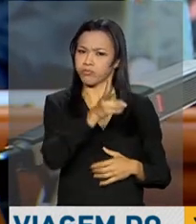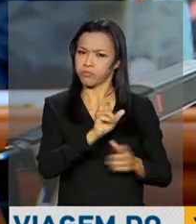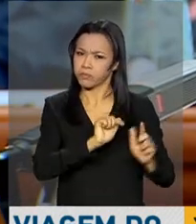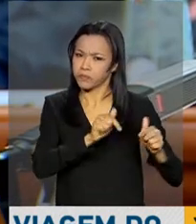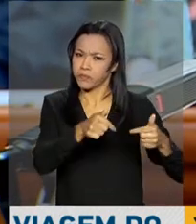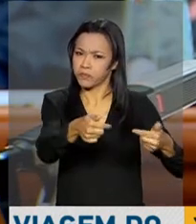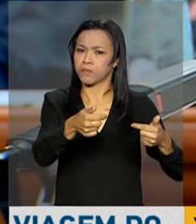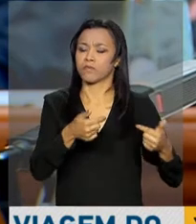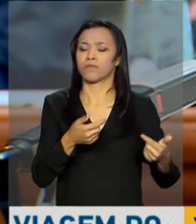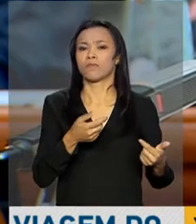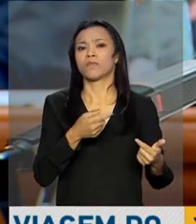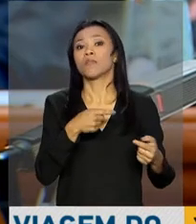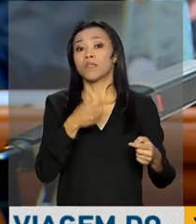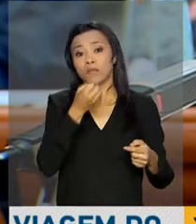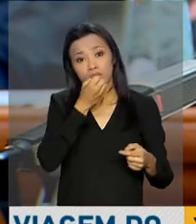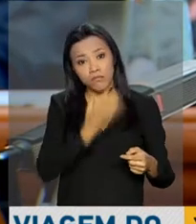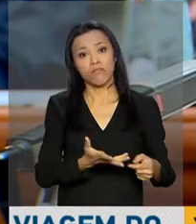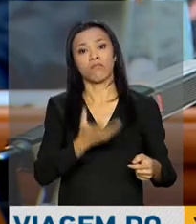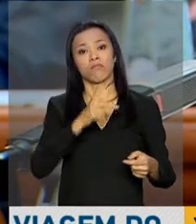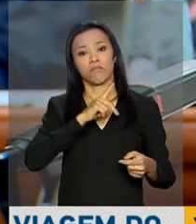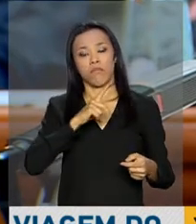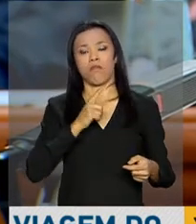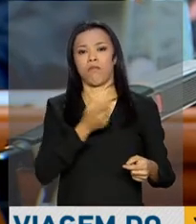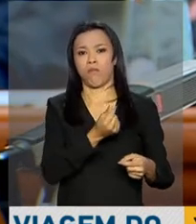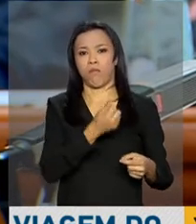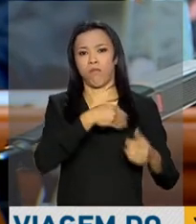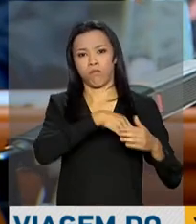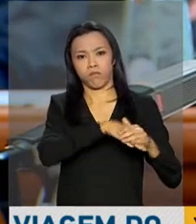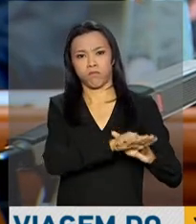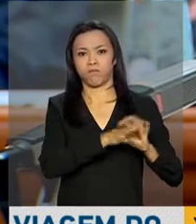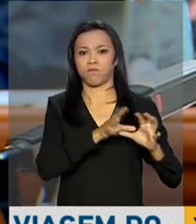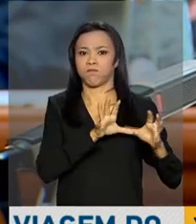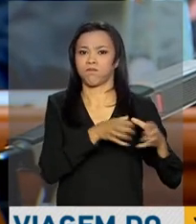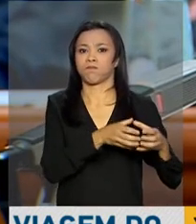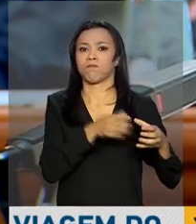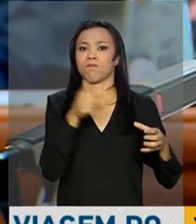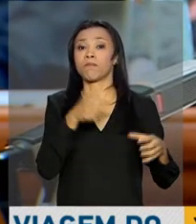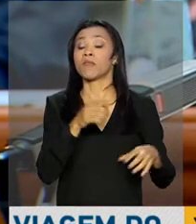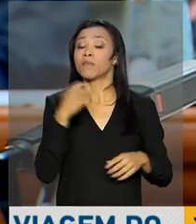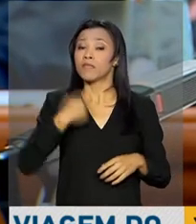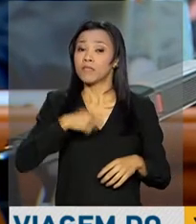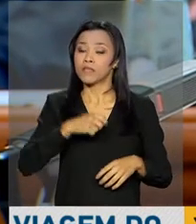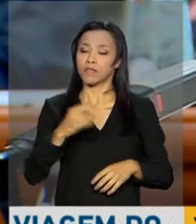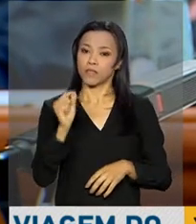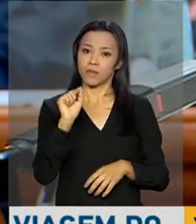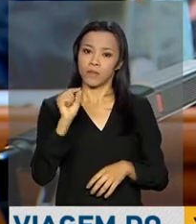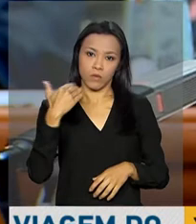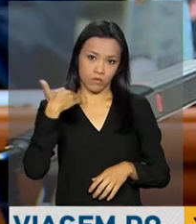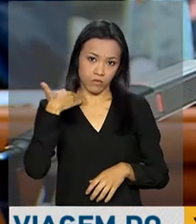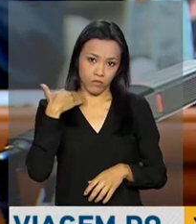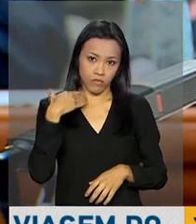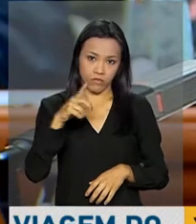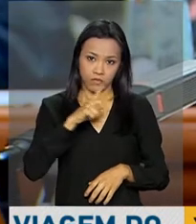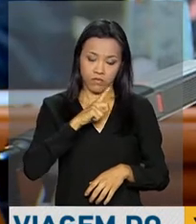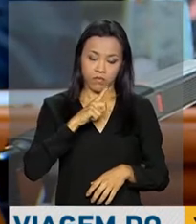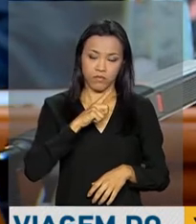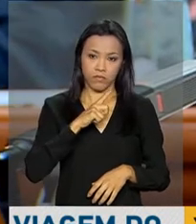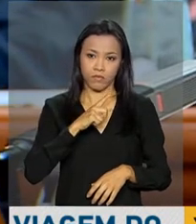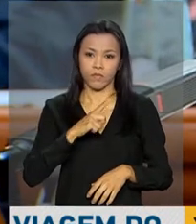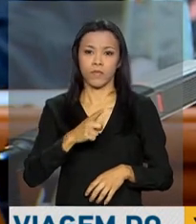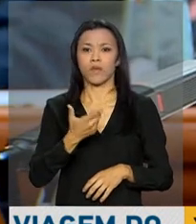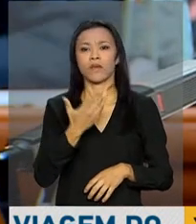eficiente e financeiramente saudável. É preciso que o banco mantenha elevados padrões